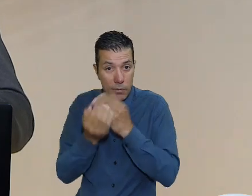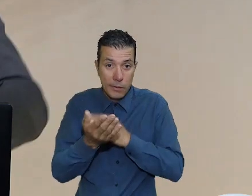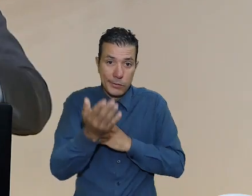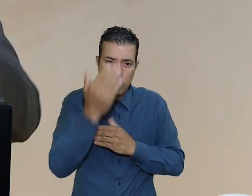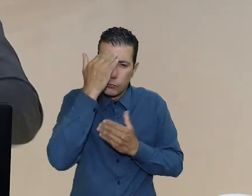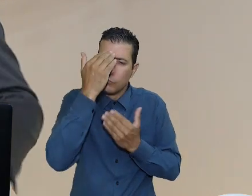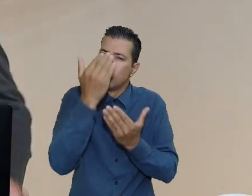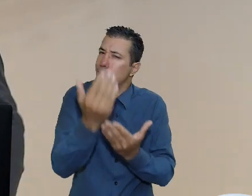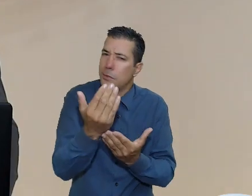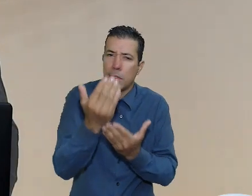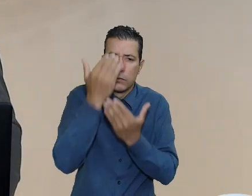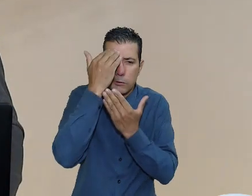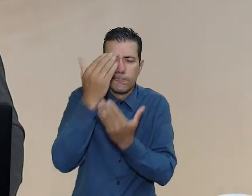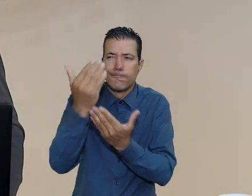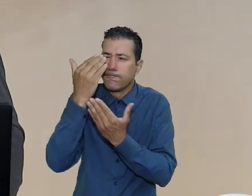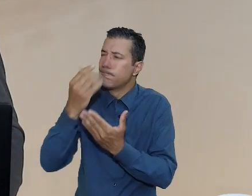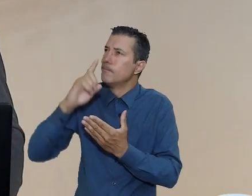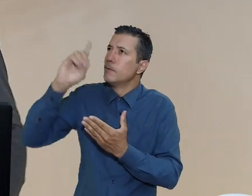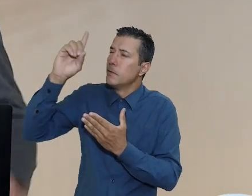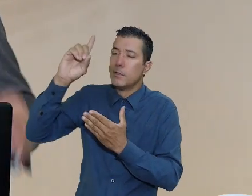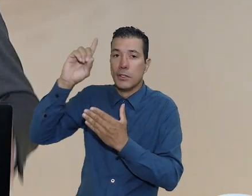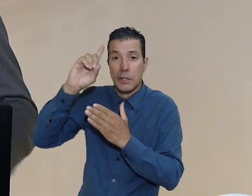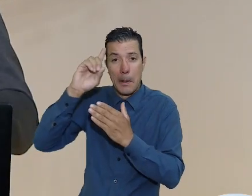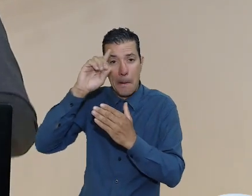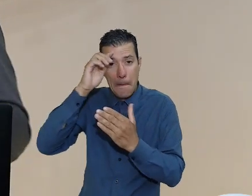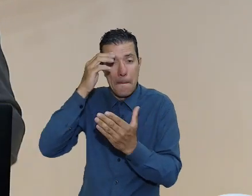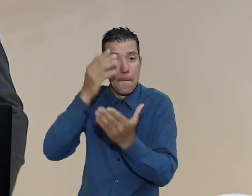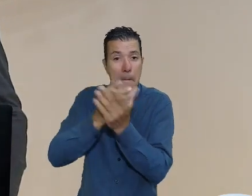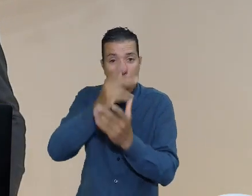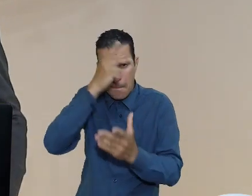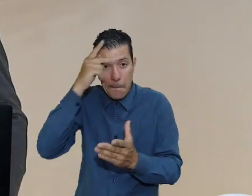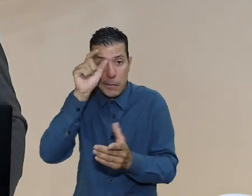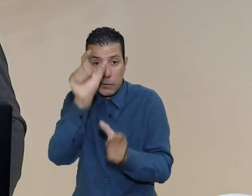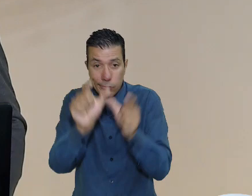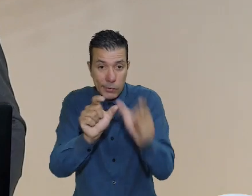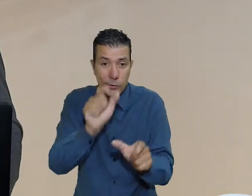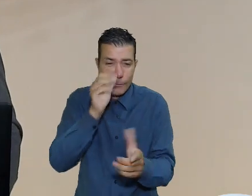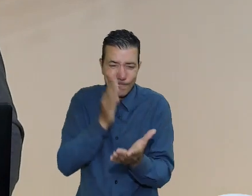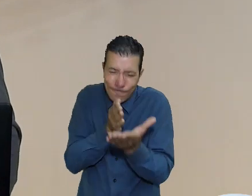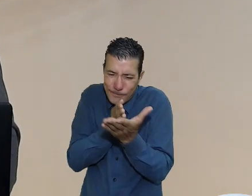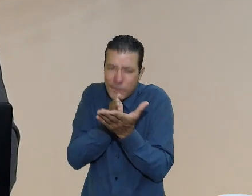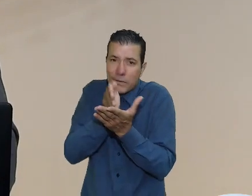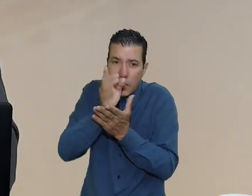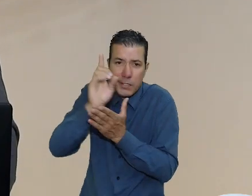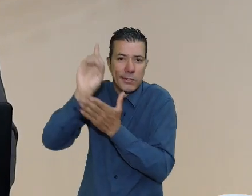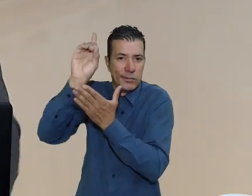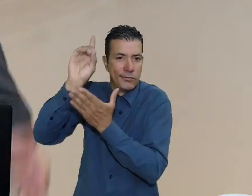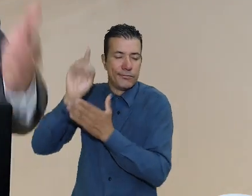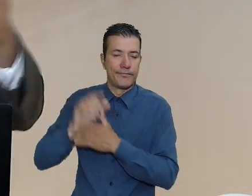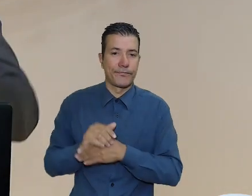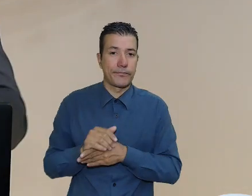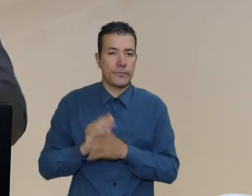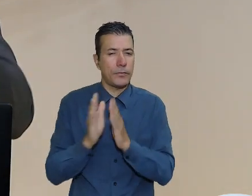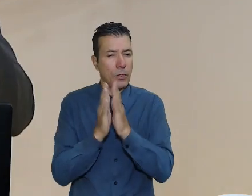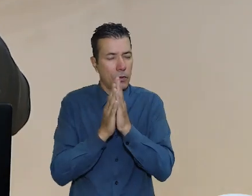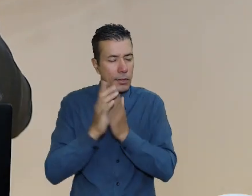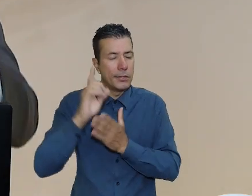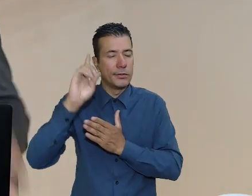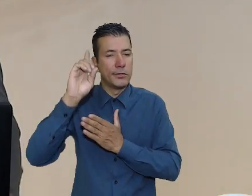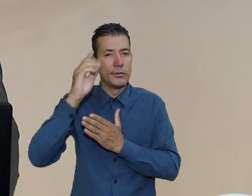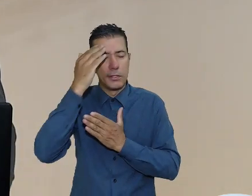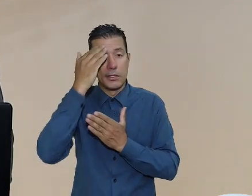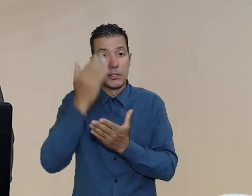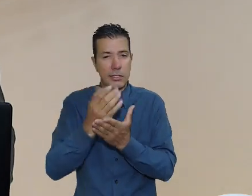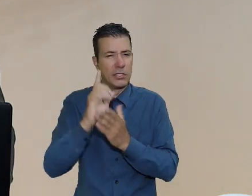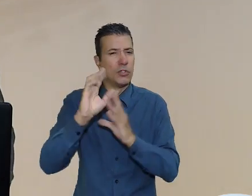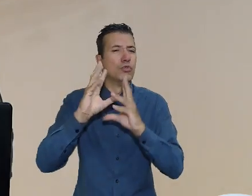estamos por participarmos deste momento com pessoas fiéis a Deus, como você que nos assiste agora. Vamos então orar a Deus em